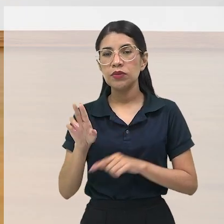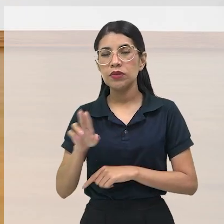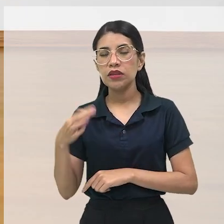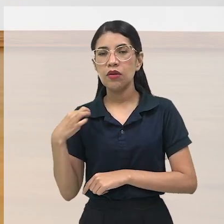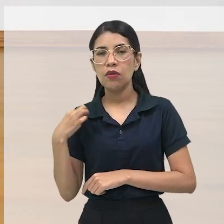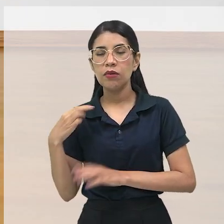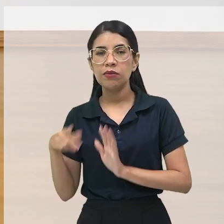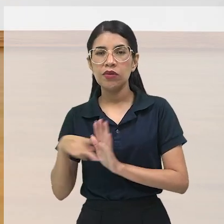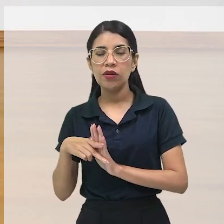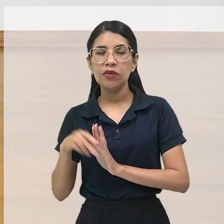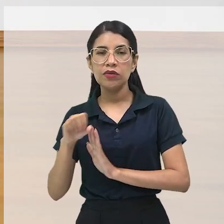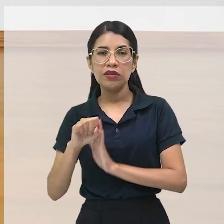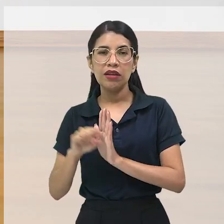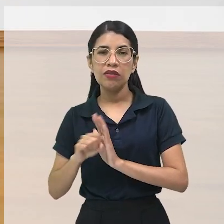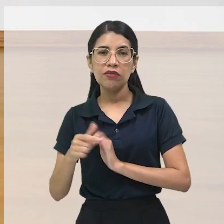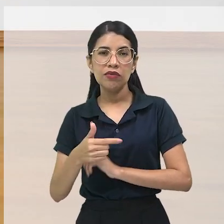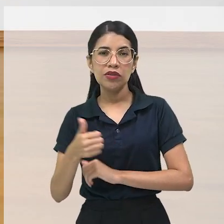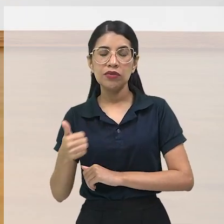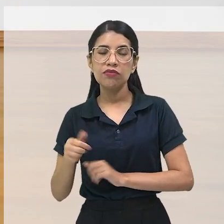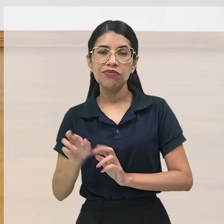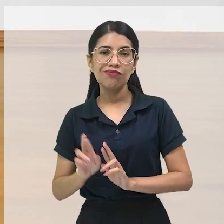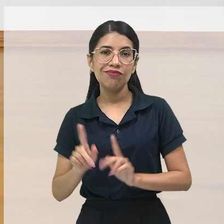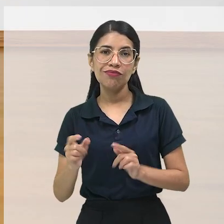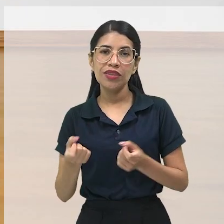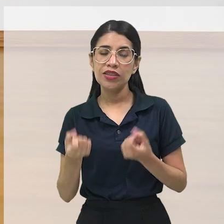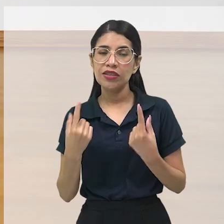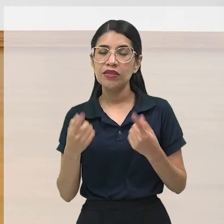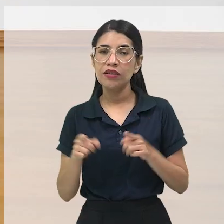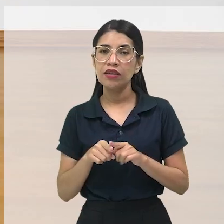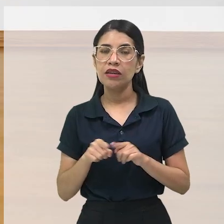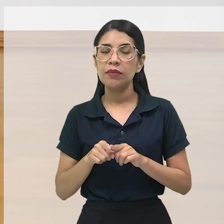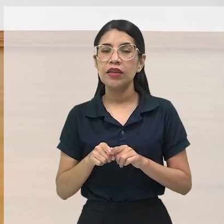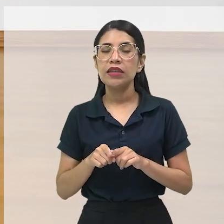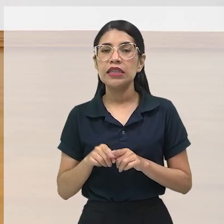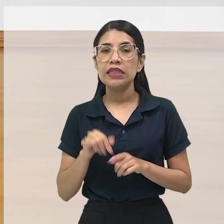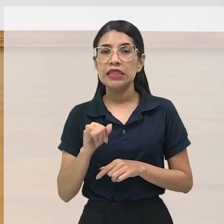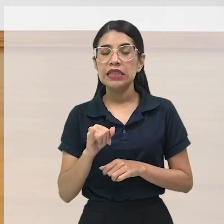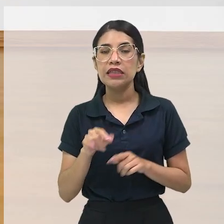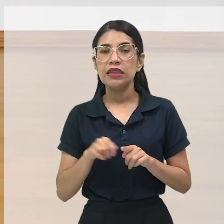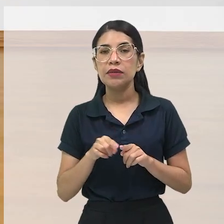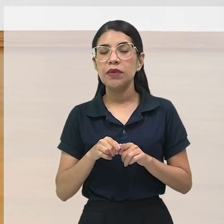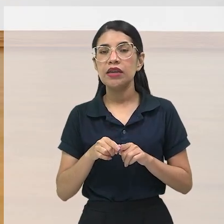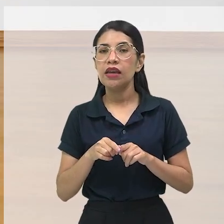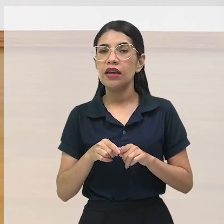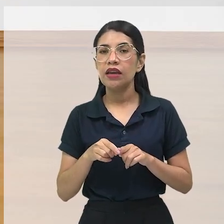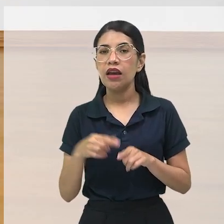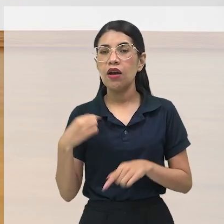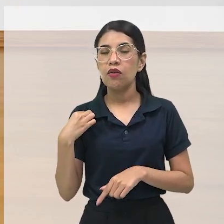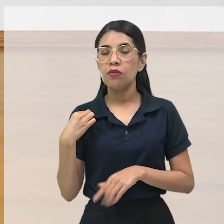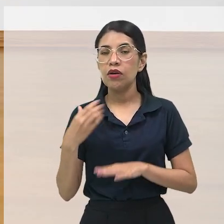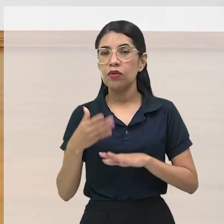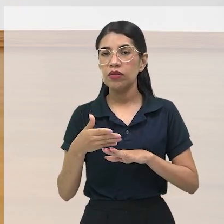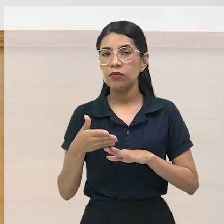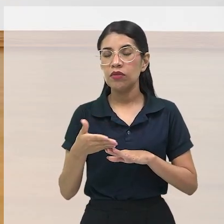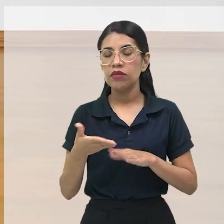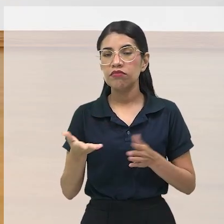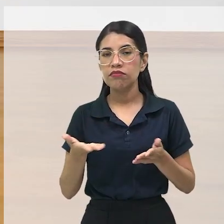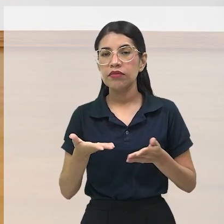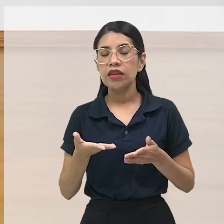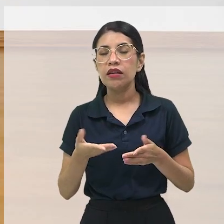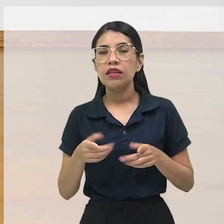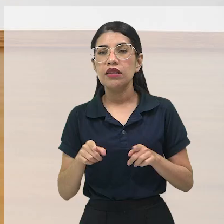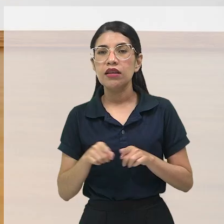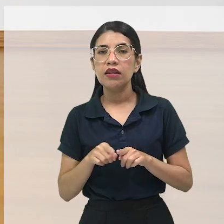Vai ficar esquisito. Assim como quando as peças elas são mais contemporâneas, né, de momentos